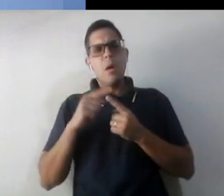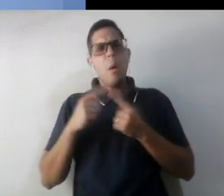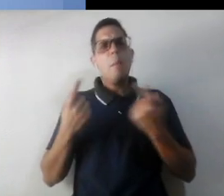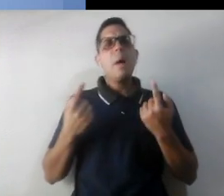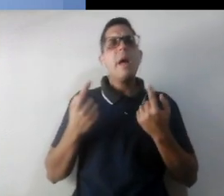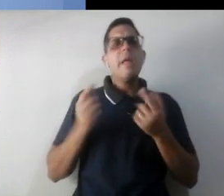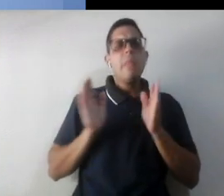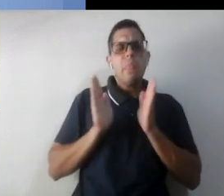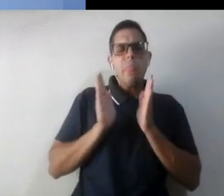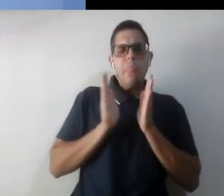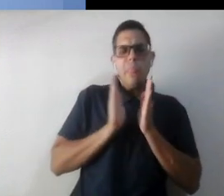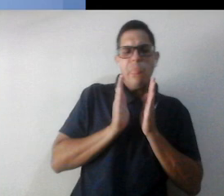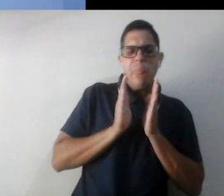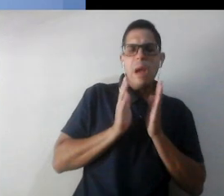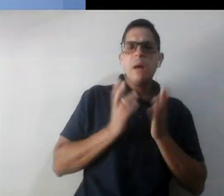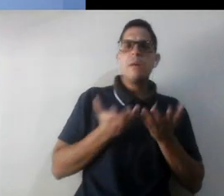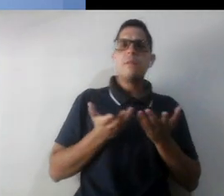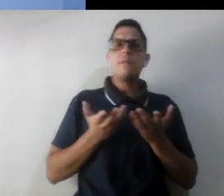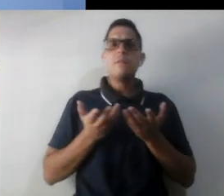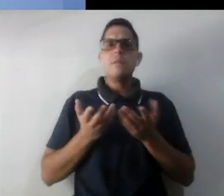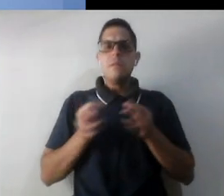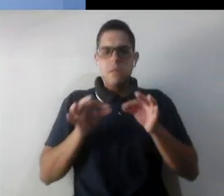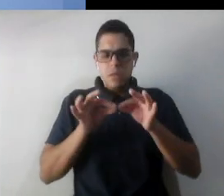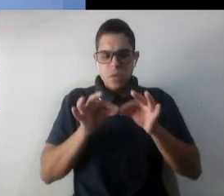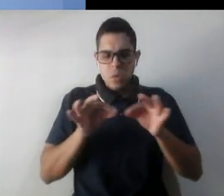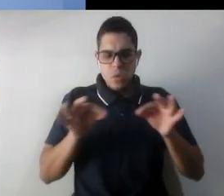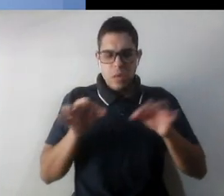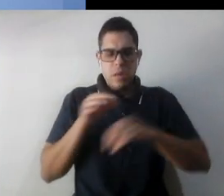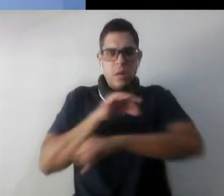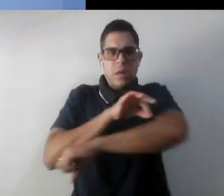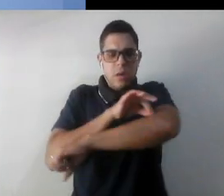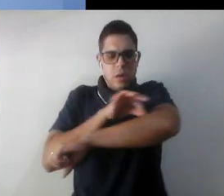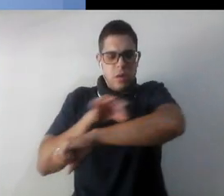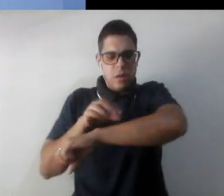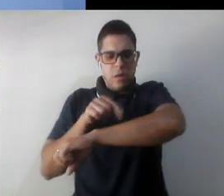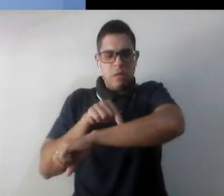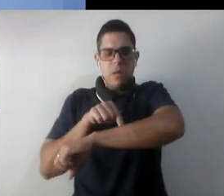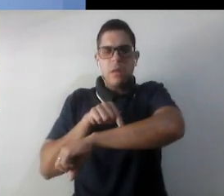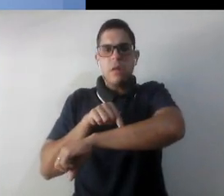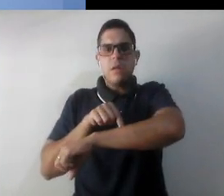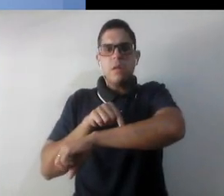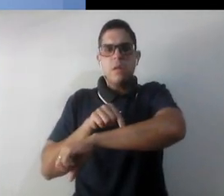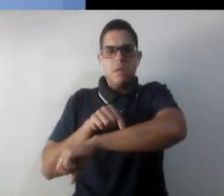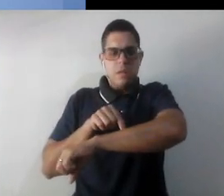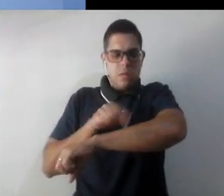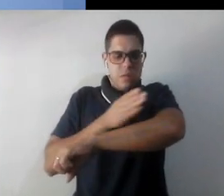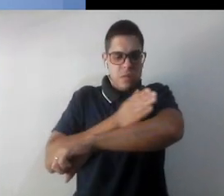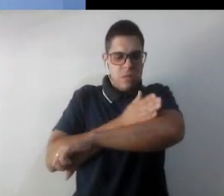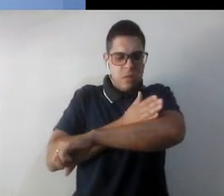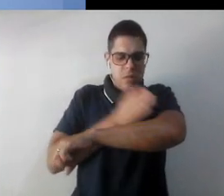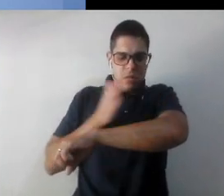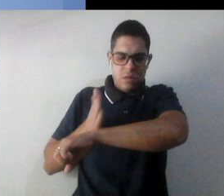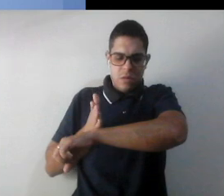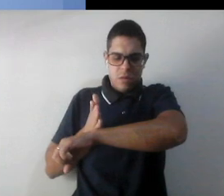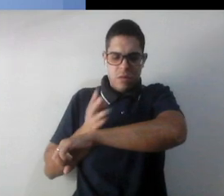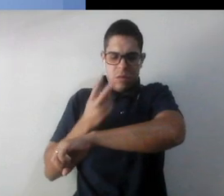Que 20 centímetros medidos nessa trena equivalem a 18 centímetros no real.